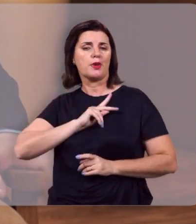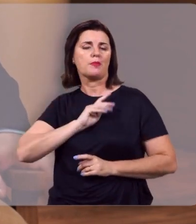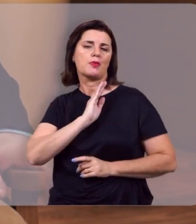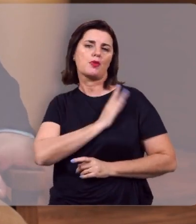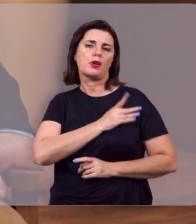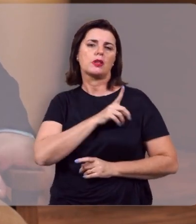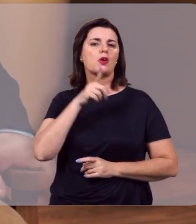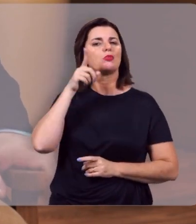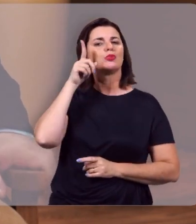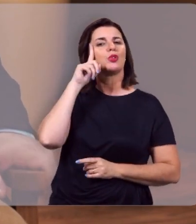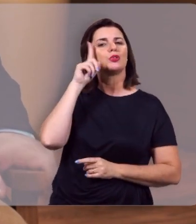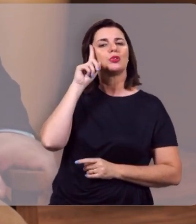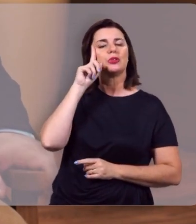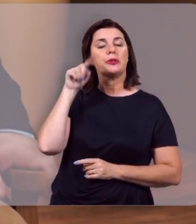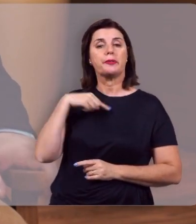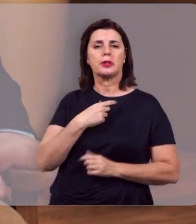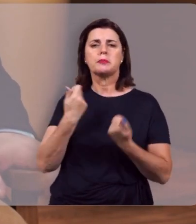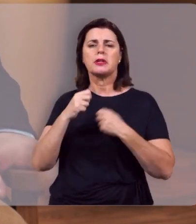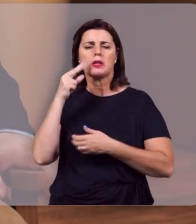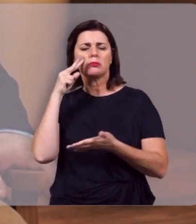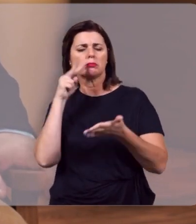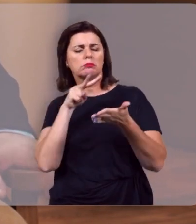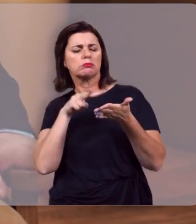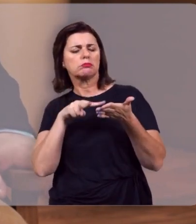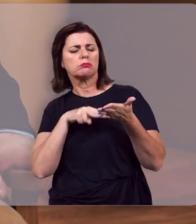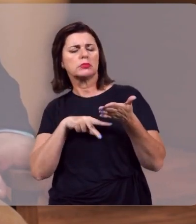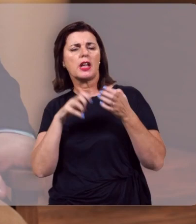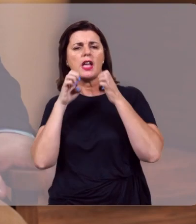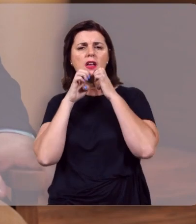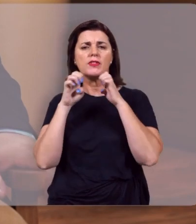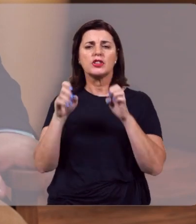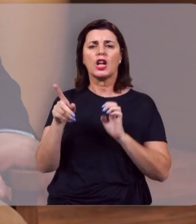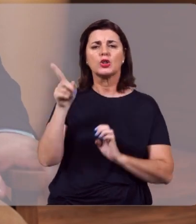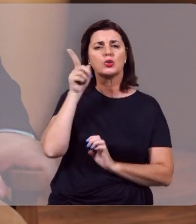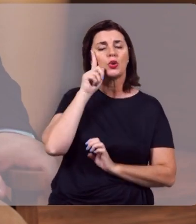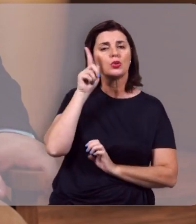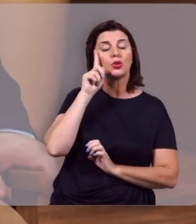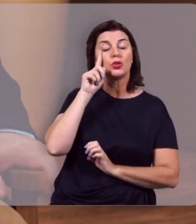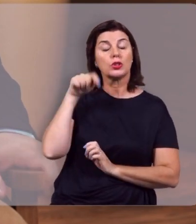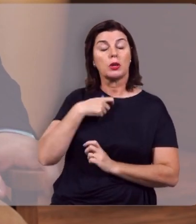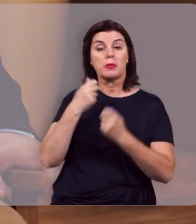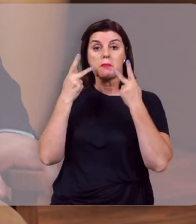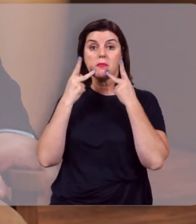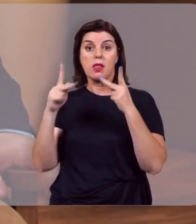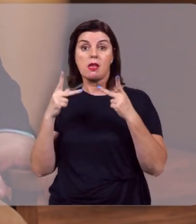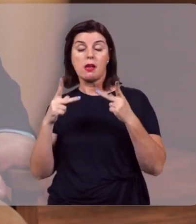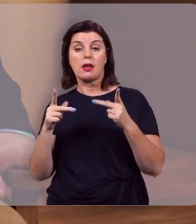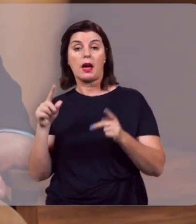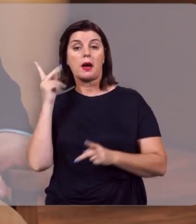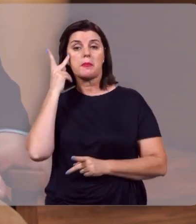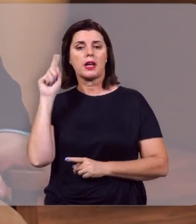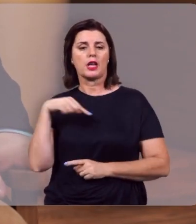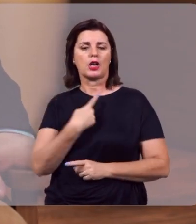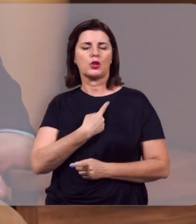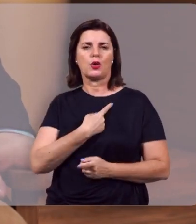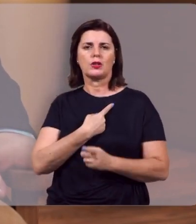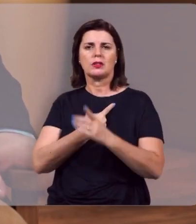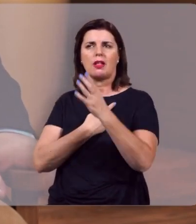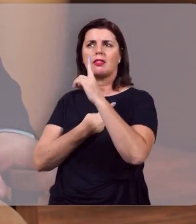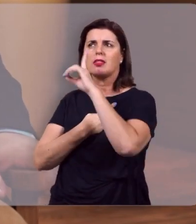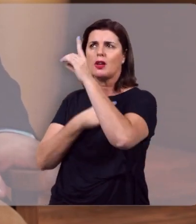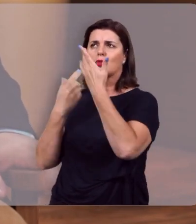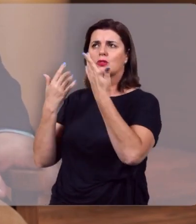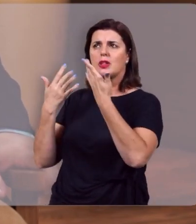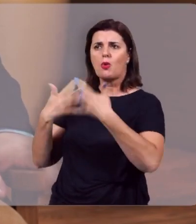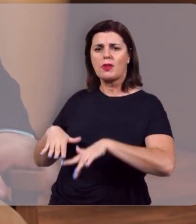os dias. Nós precisamos ouvir o Evangelho todos os dias. Nós temos que pregar para nós mesmos que Deus não nos aceita